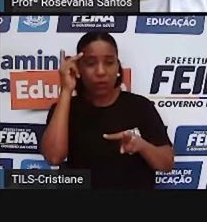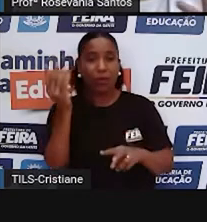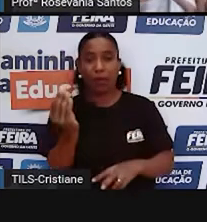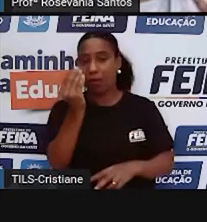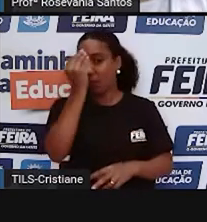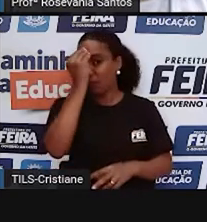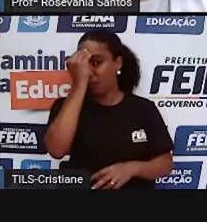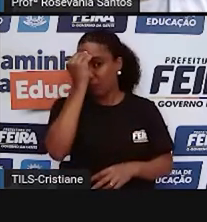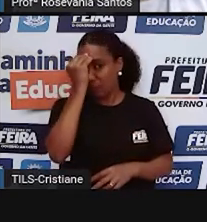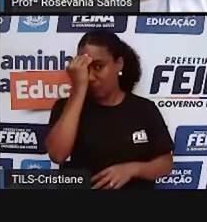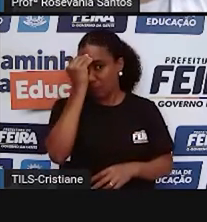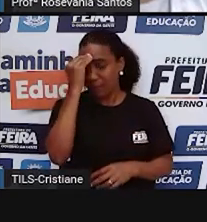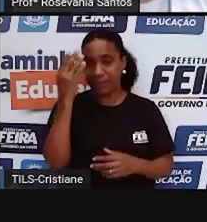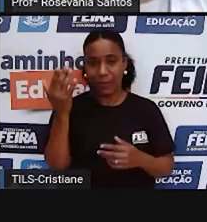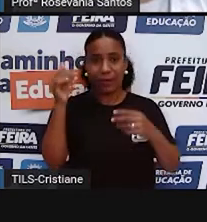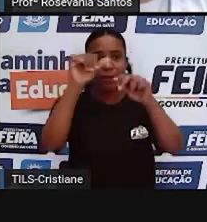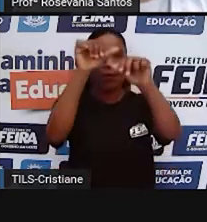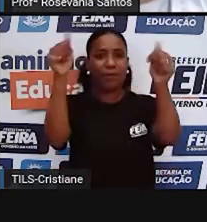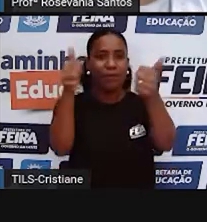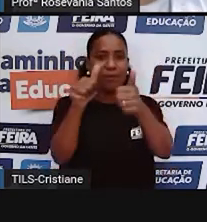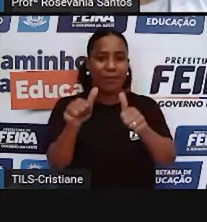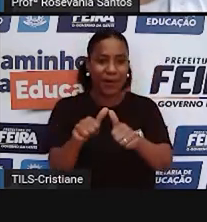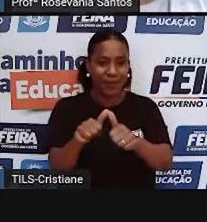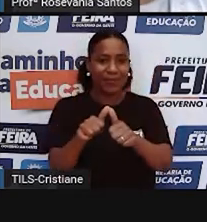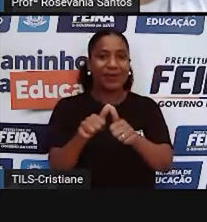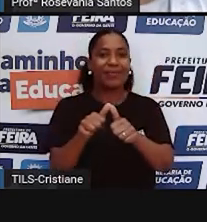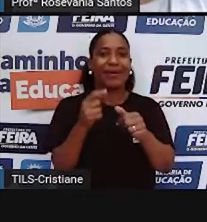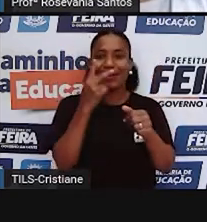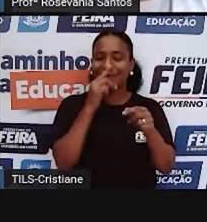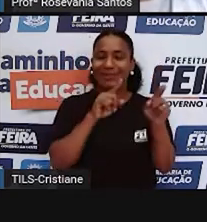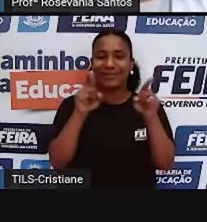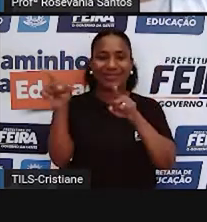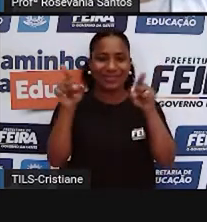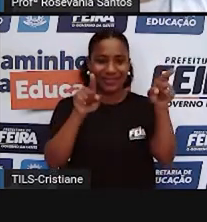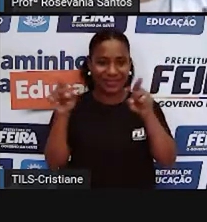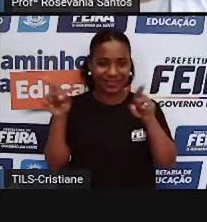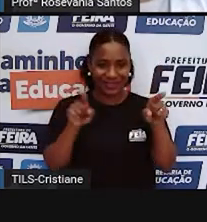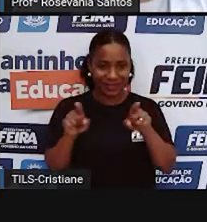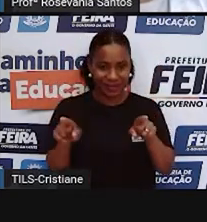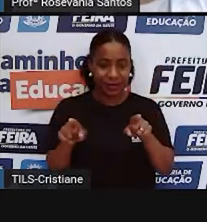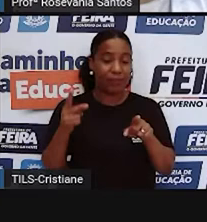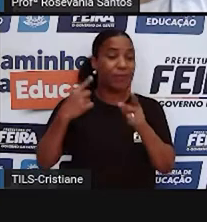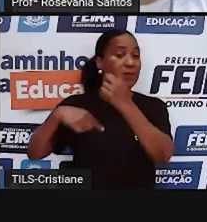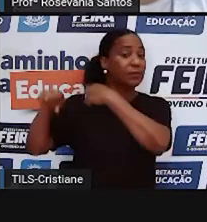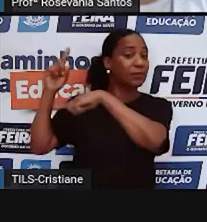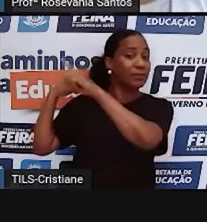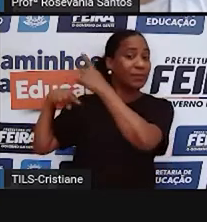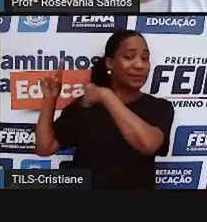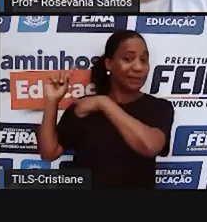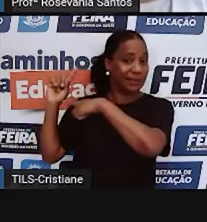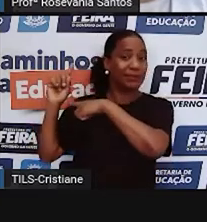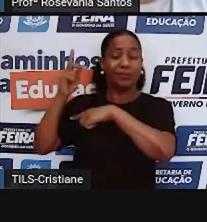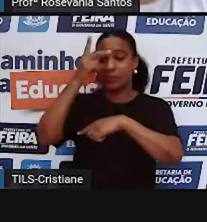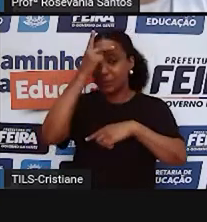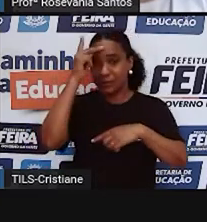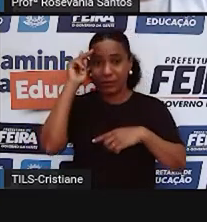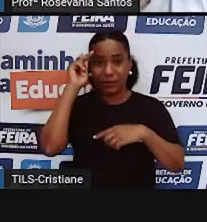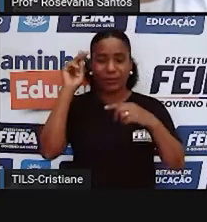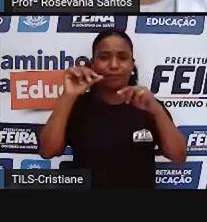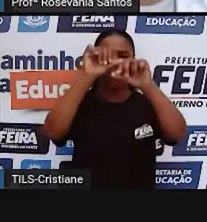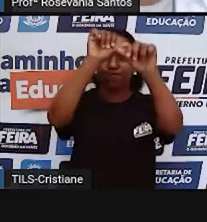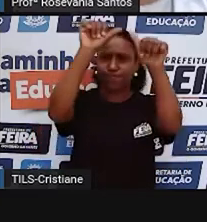E aí eu já trago logo essa frase que ele, né, tinha a ideia de transmitir conhecimentos. Porque vocês